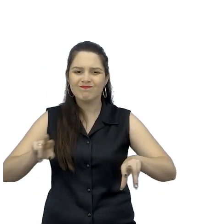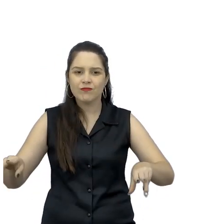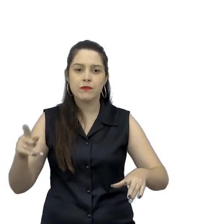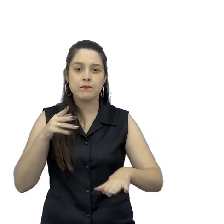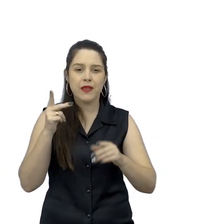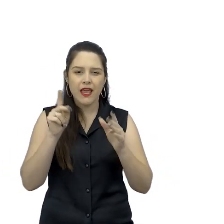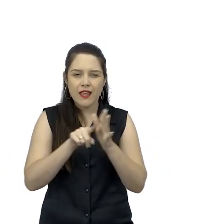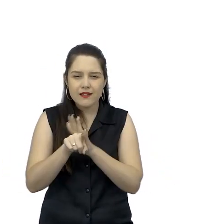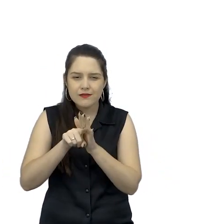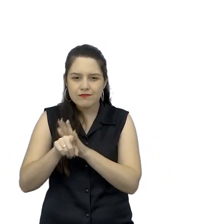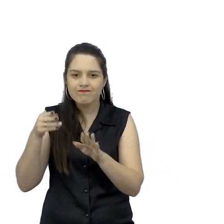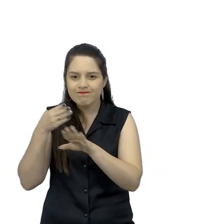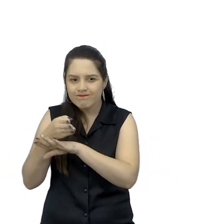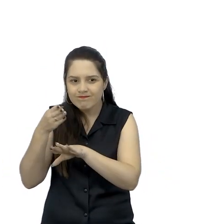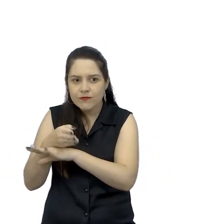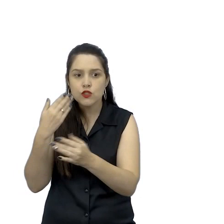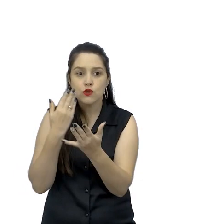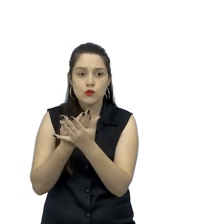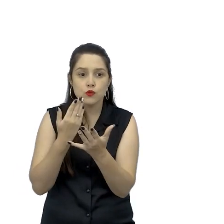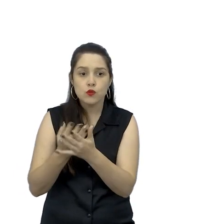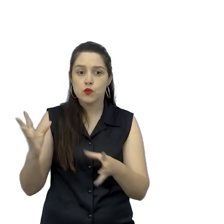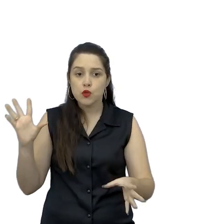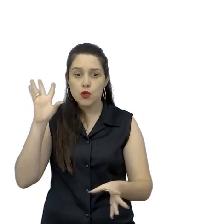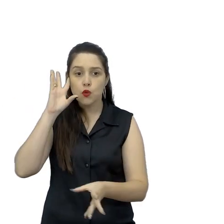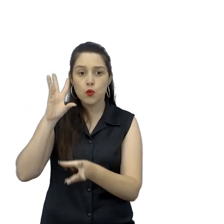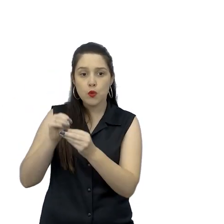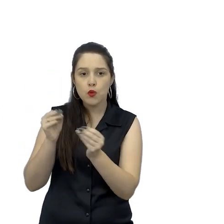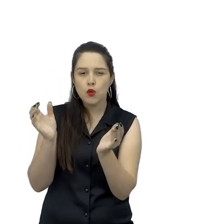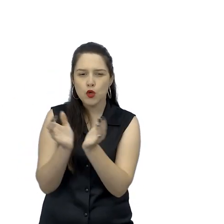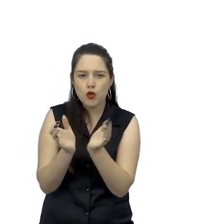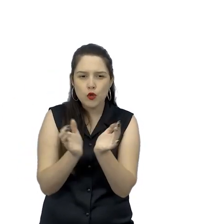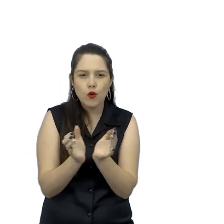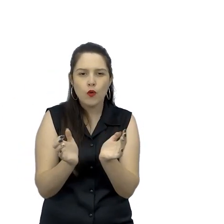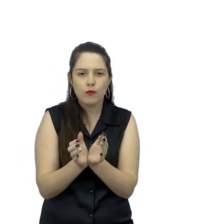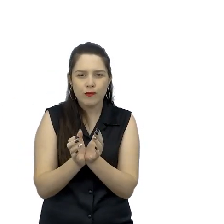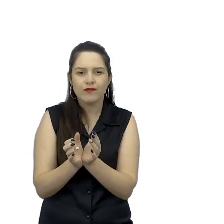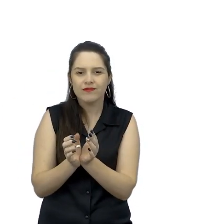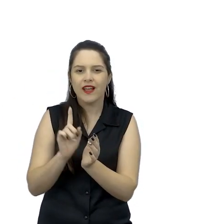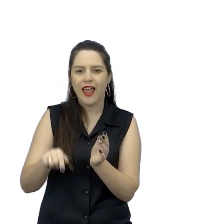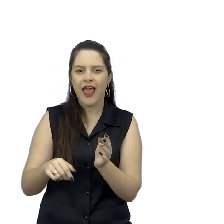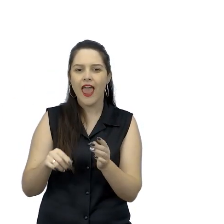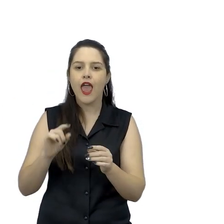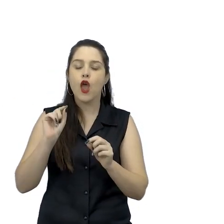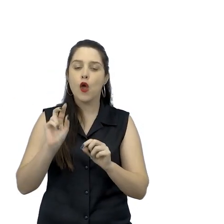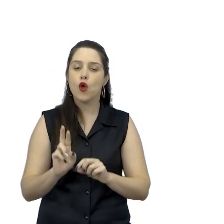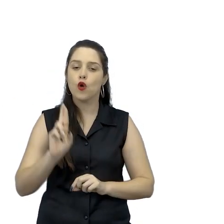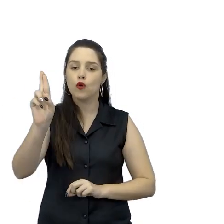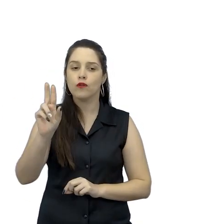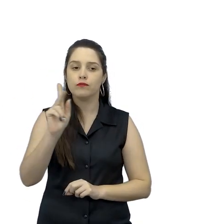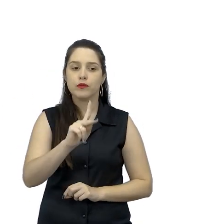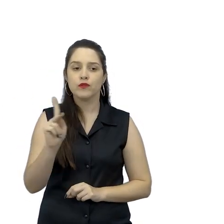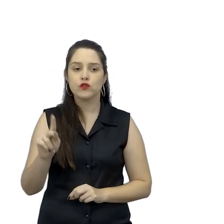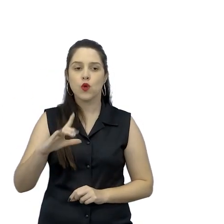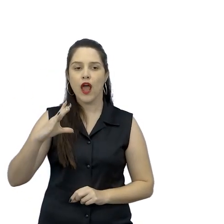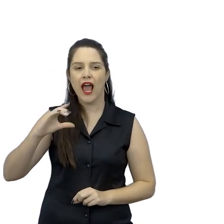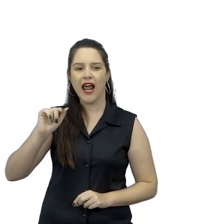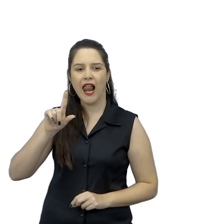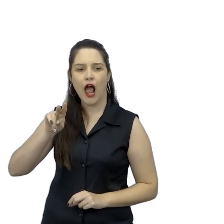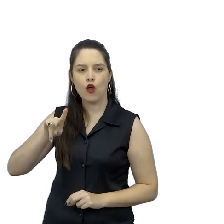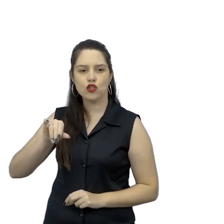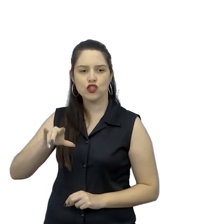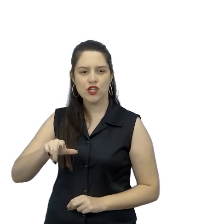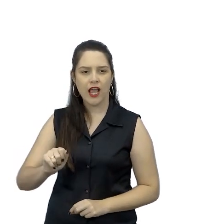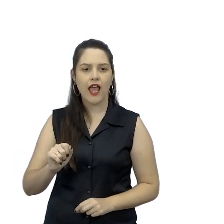participaram do estudo, incluindo o grupo de pesquisa Altergen, coordenada pela professora Cláudia Lago, da Escola